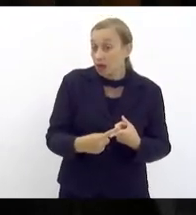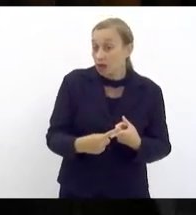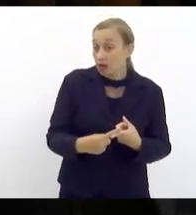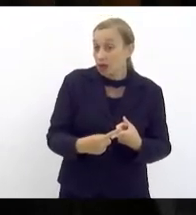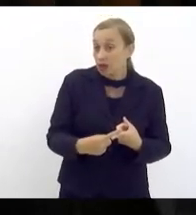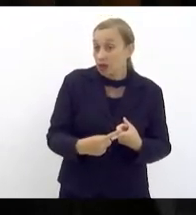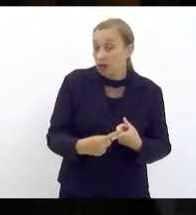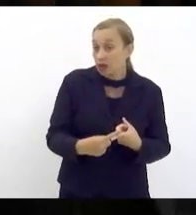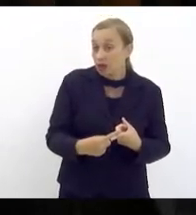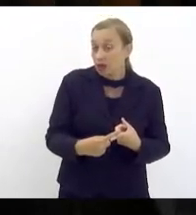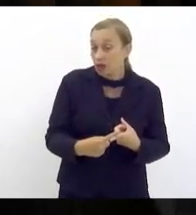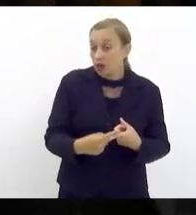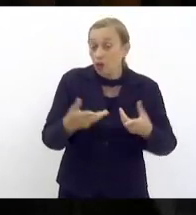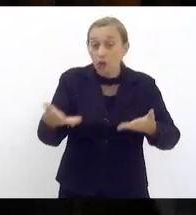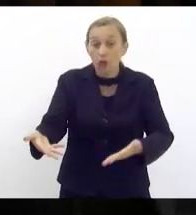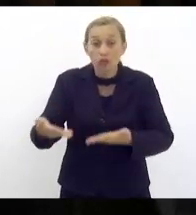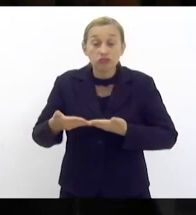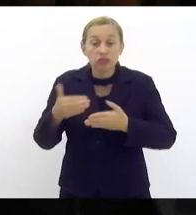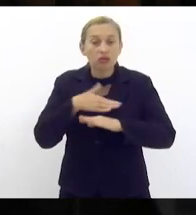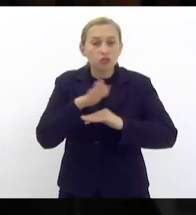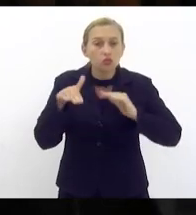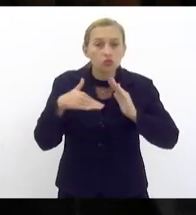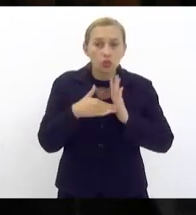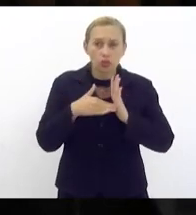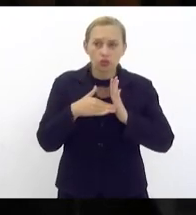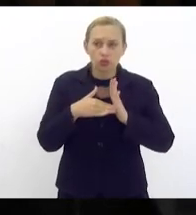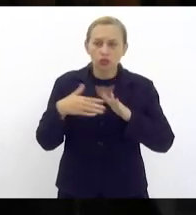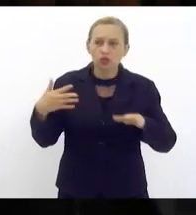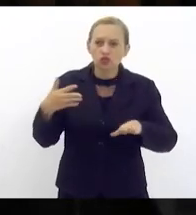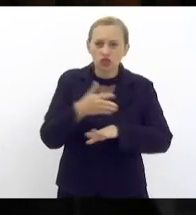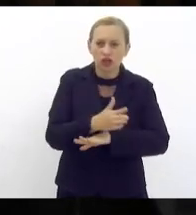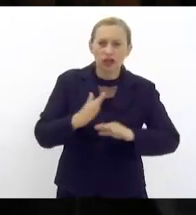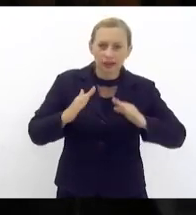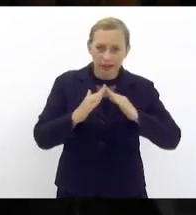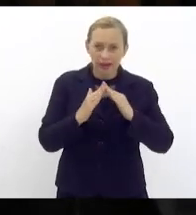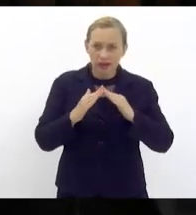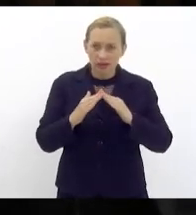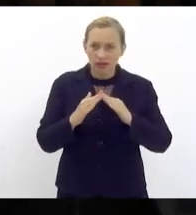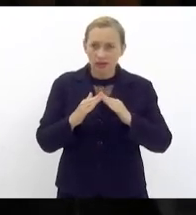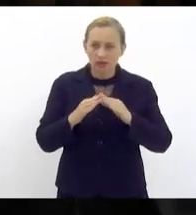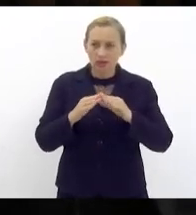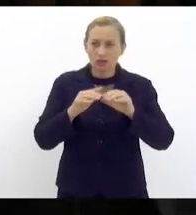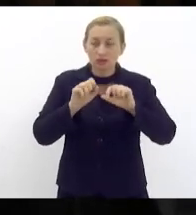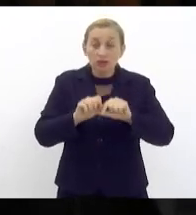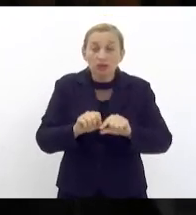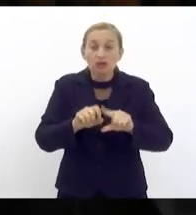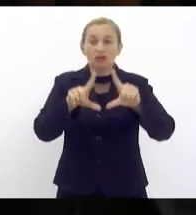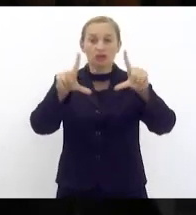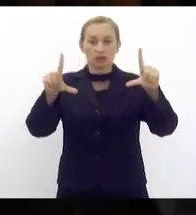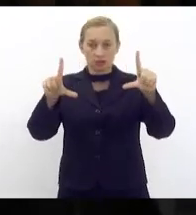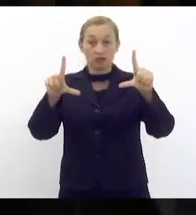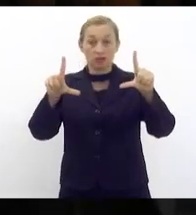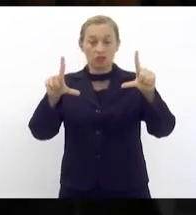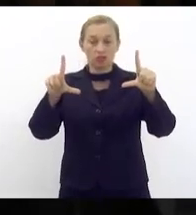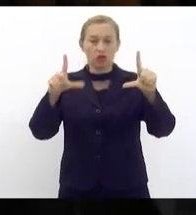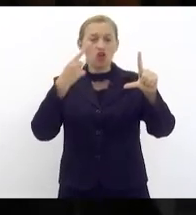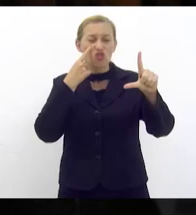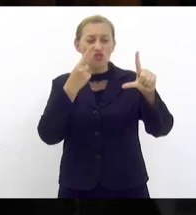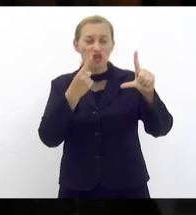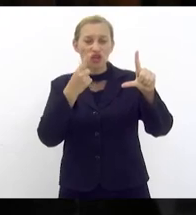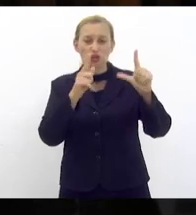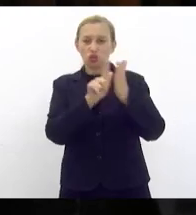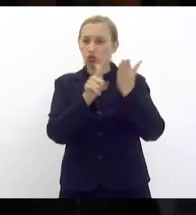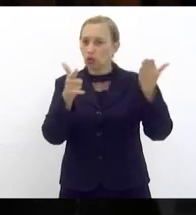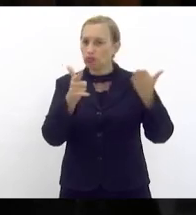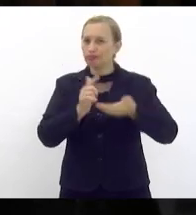eu convido a todos quando chegar em casa liguem as televisões e vejam